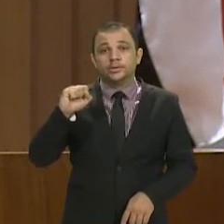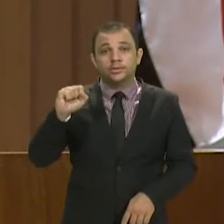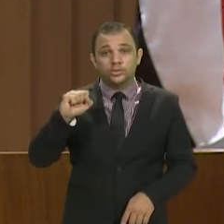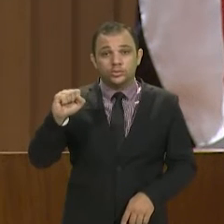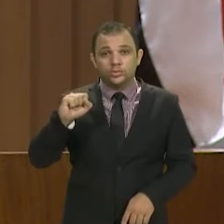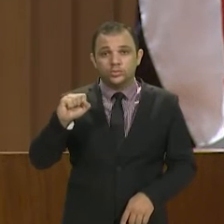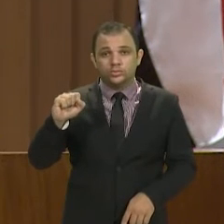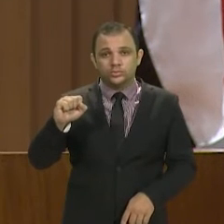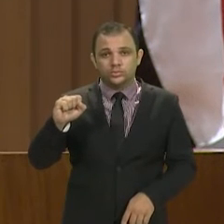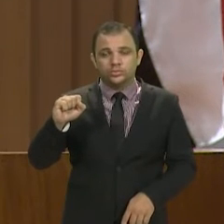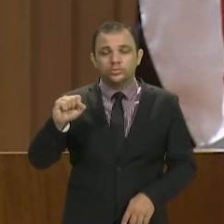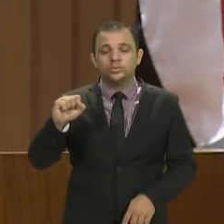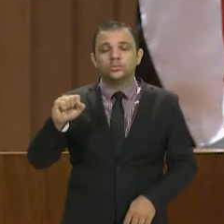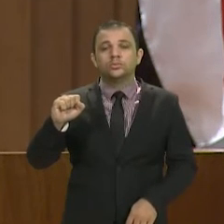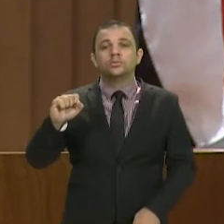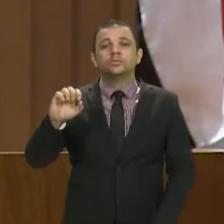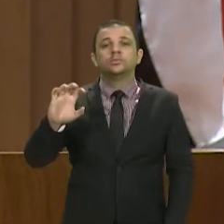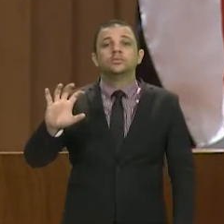deixa-nos